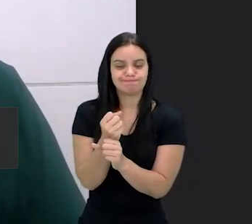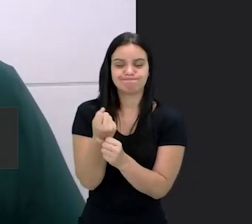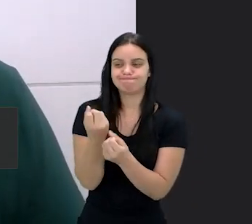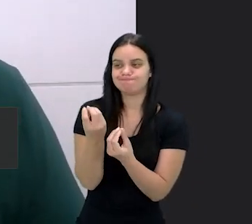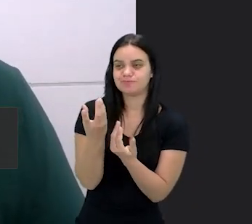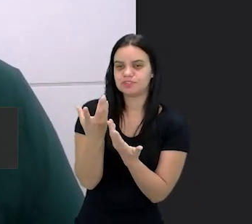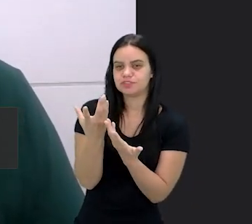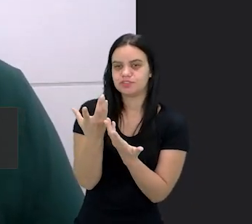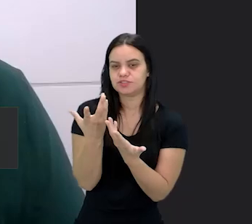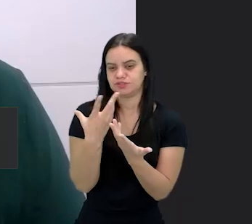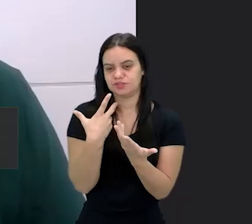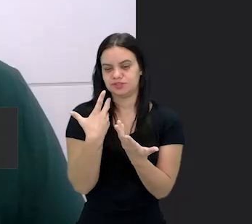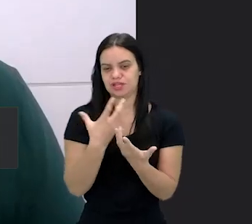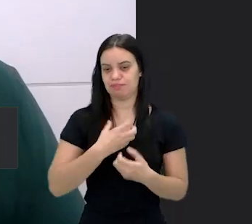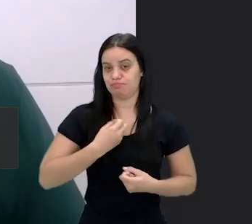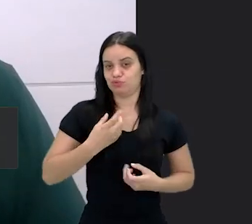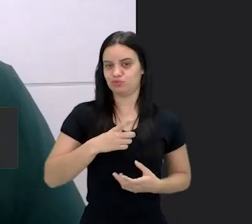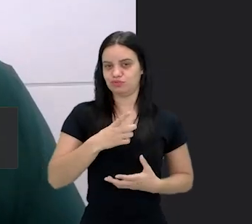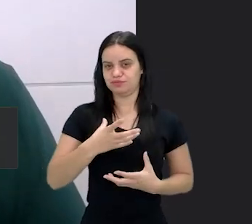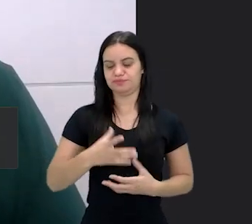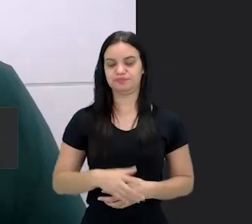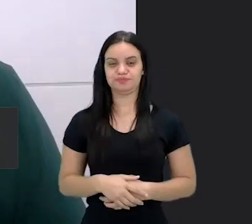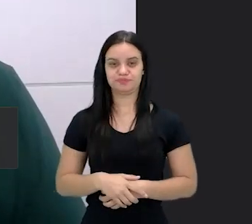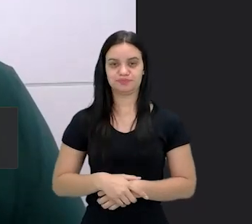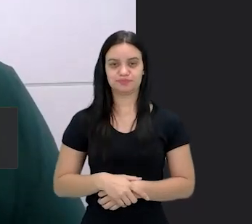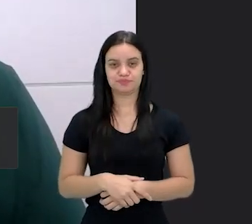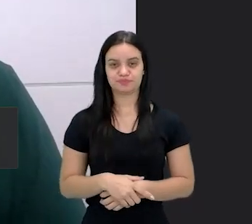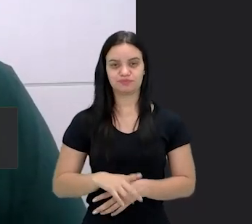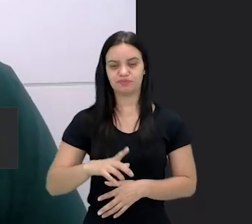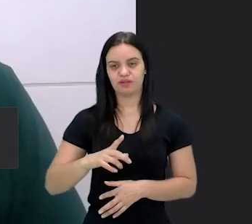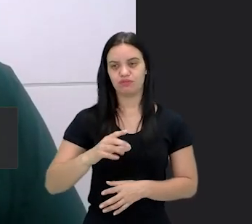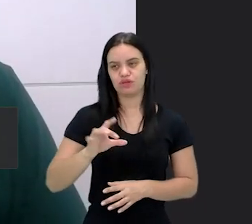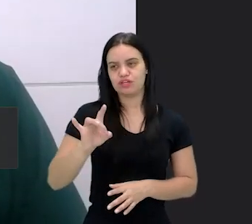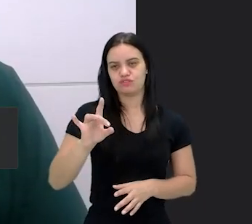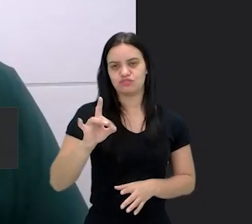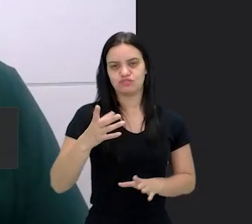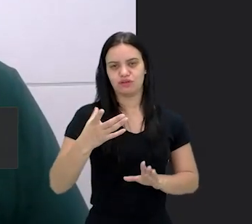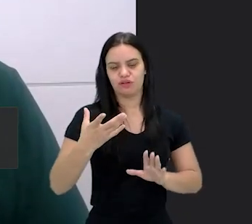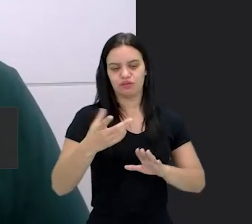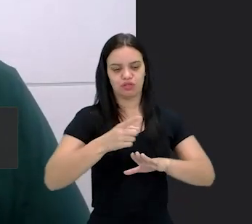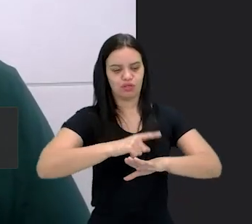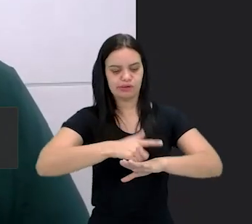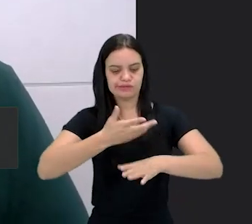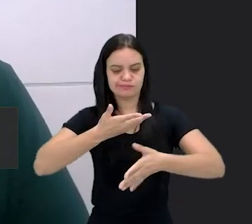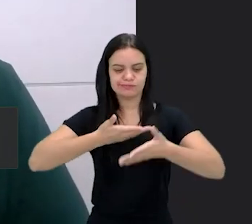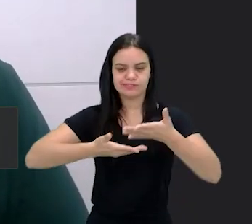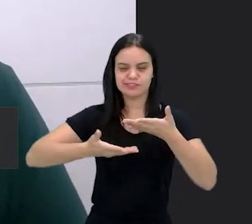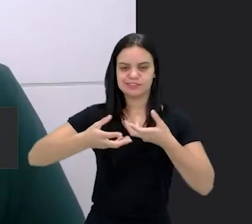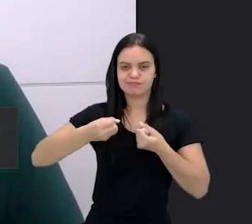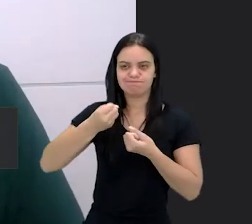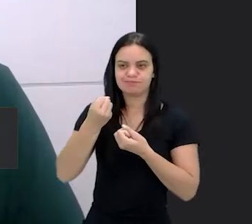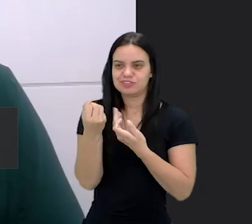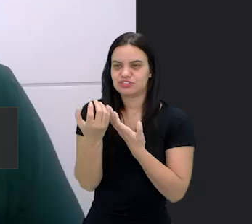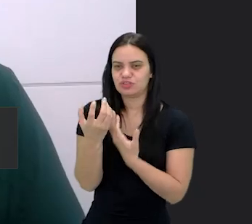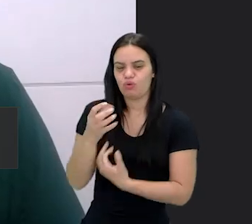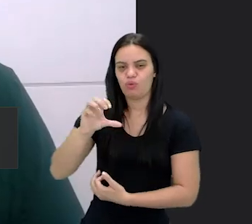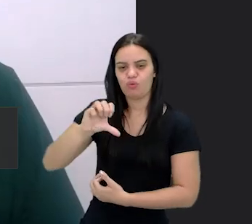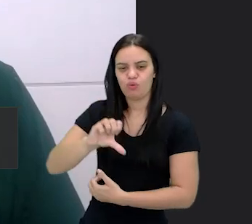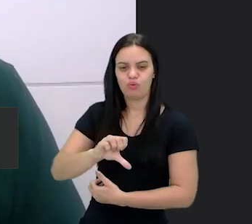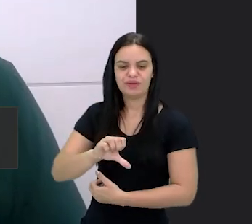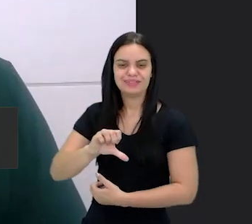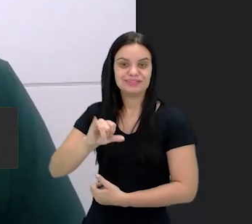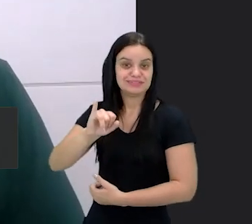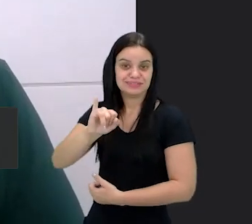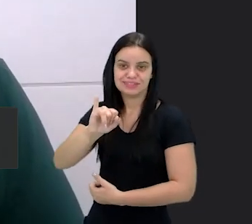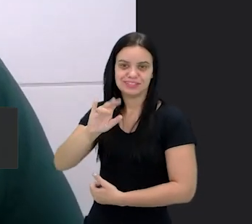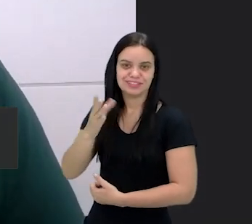era da moral que ela possuía, né? E não se deixou em nenhum momento, nem nos momentos de necessidade, se